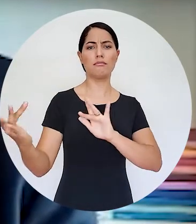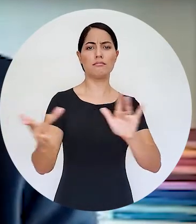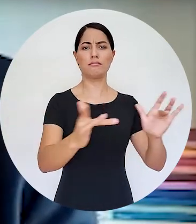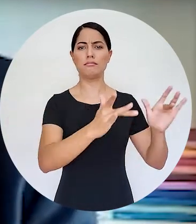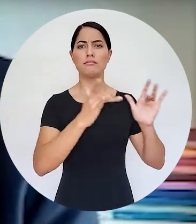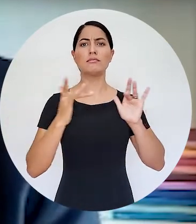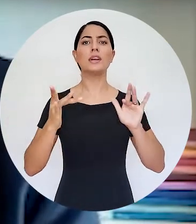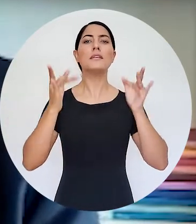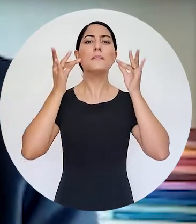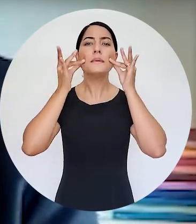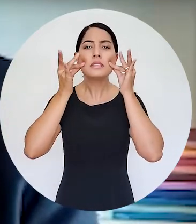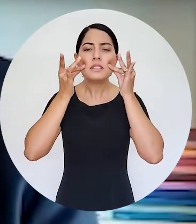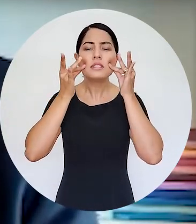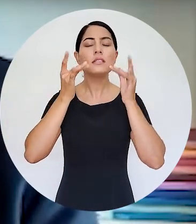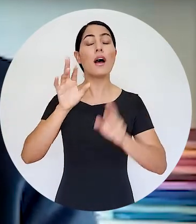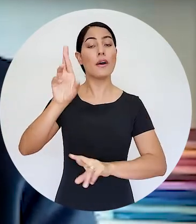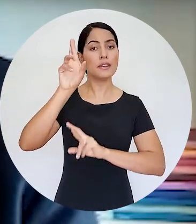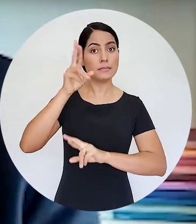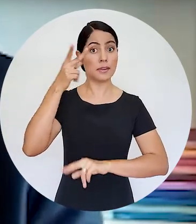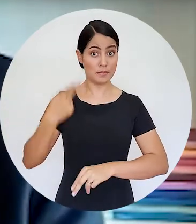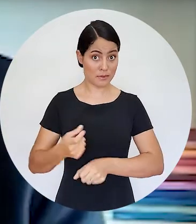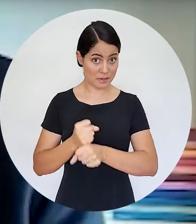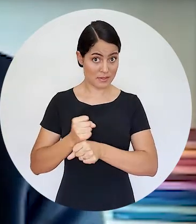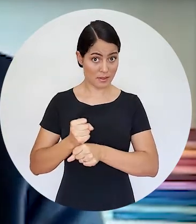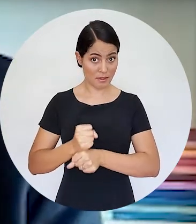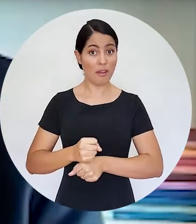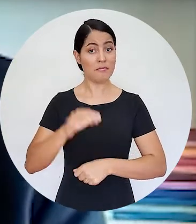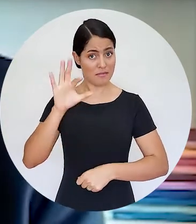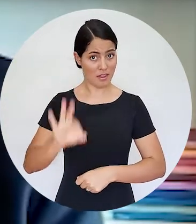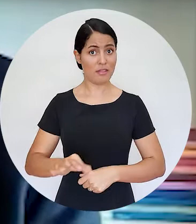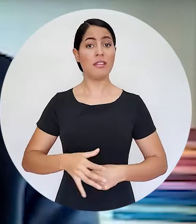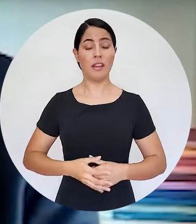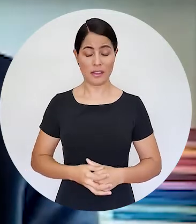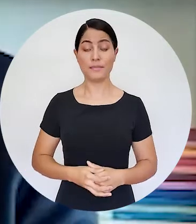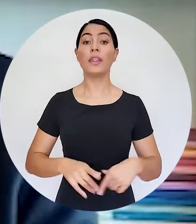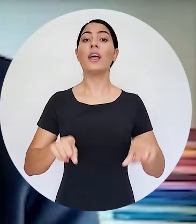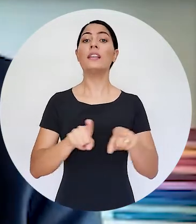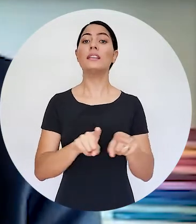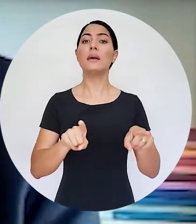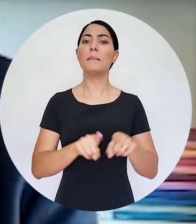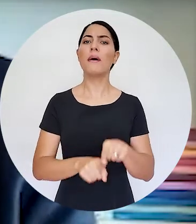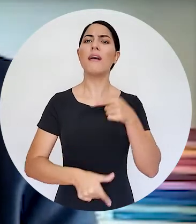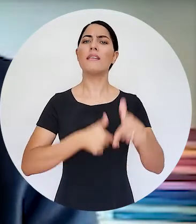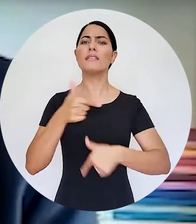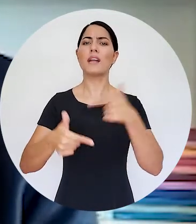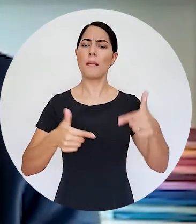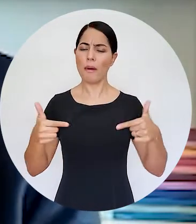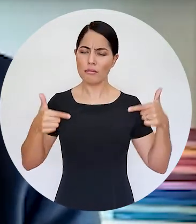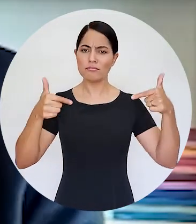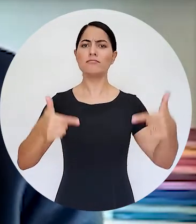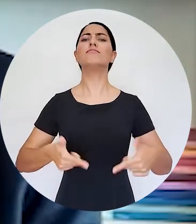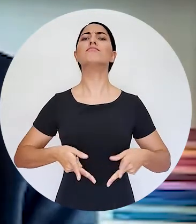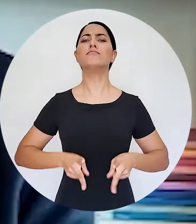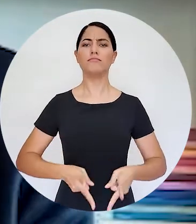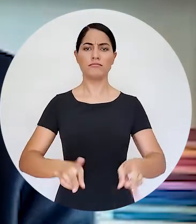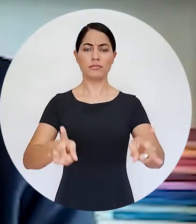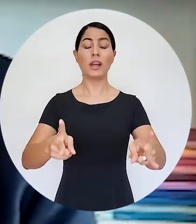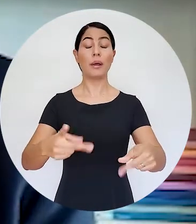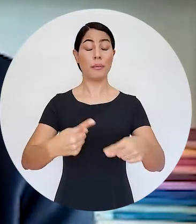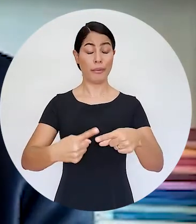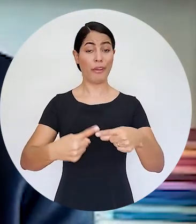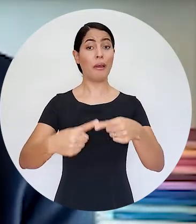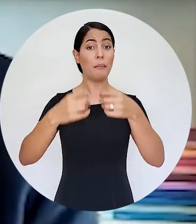passaram a devia ter certeza que será é Vamos retomar o ritmo dos trabalhos que par